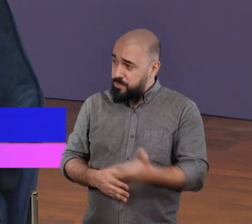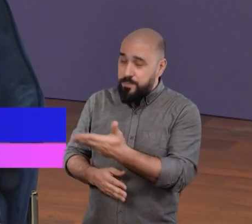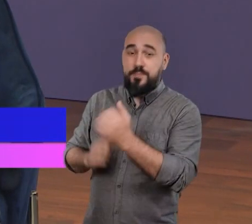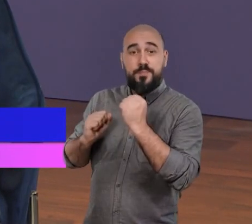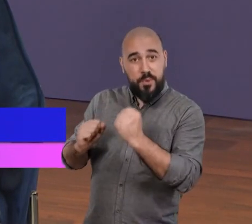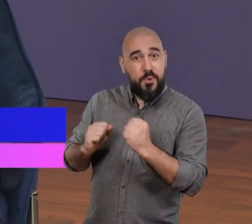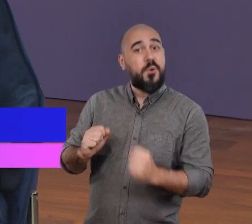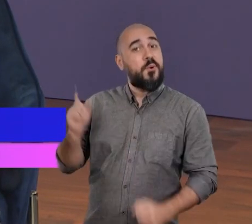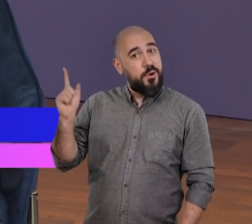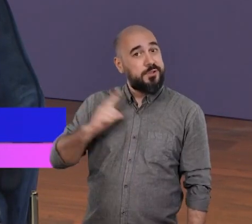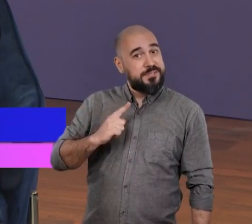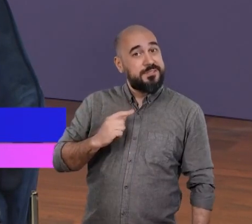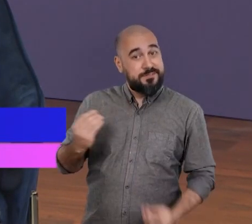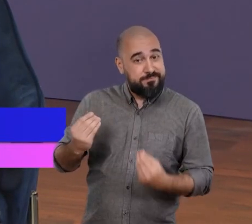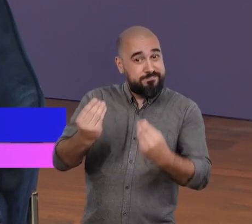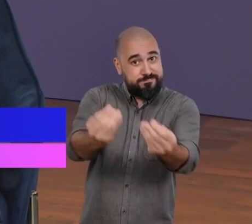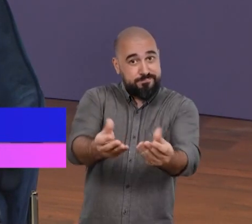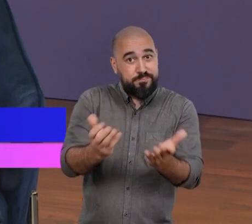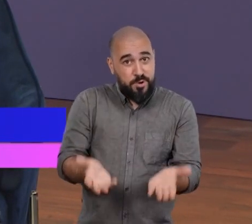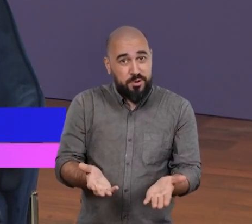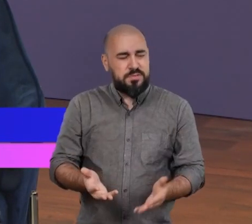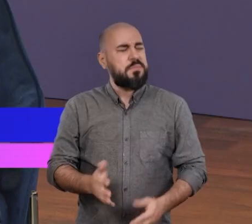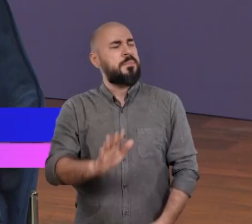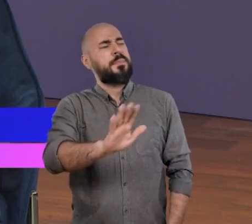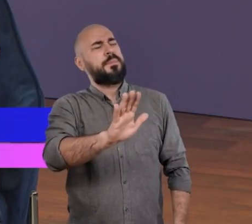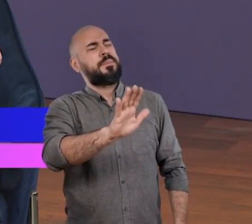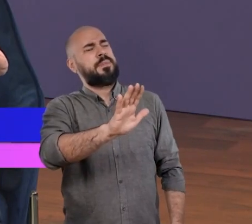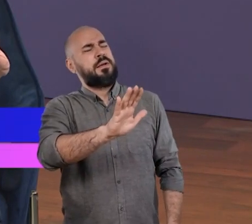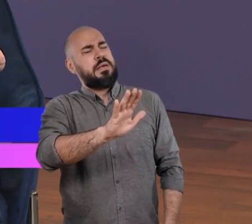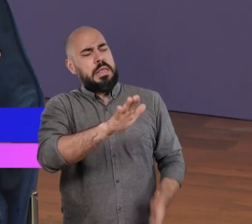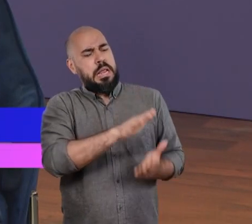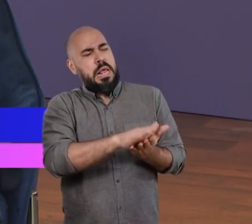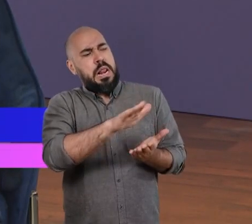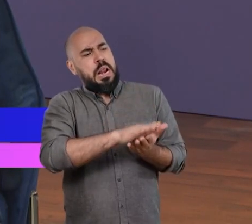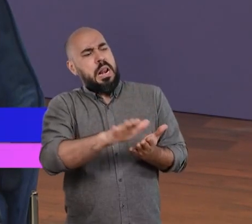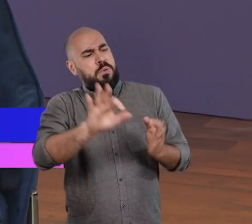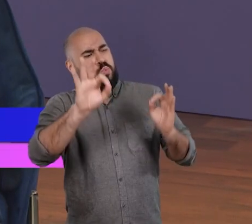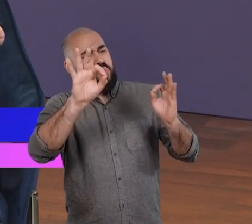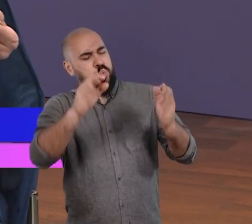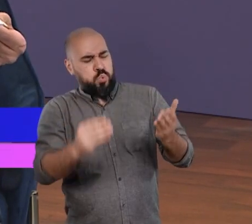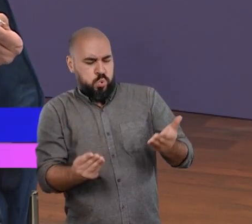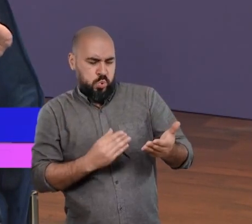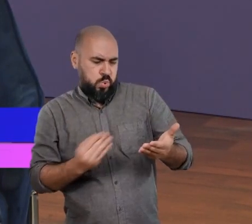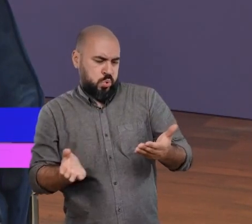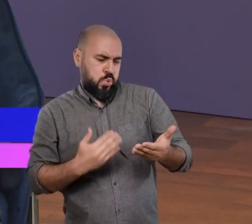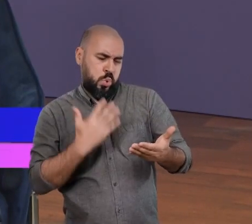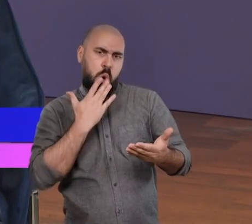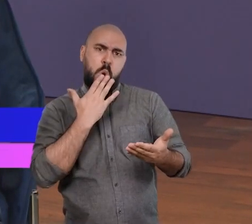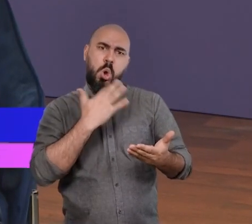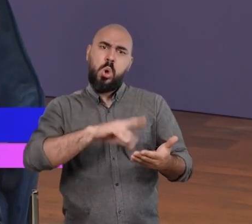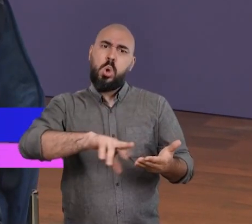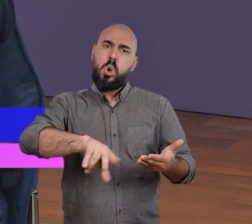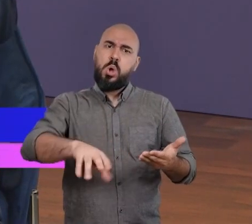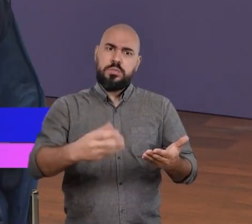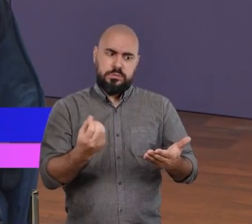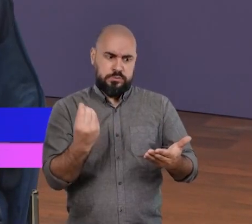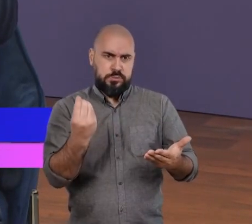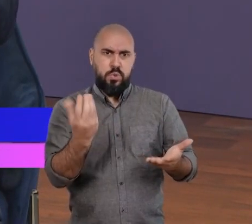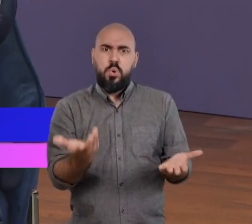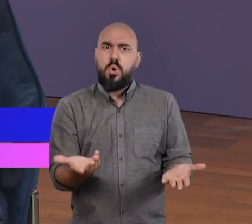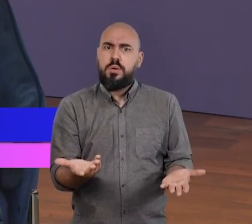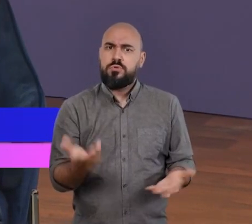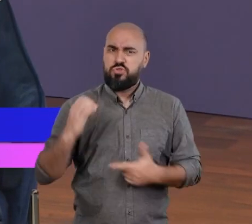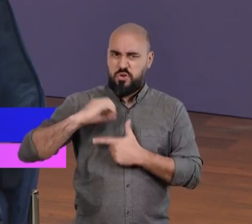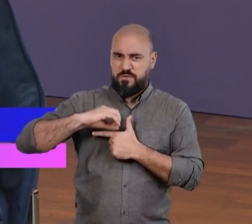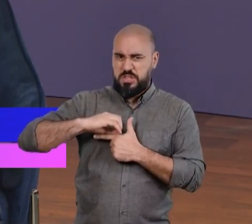revista bonita essa daí, colorida, muito bem impressa, páginas bem feitas. Como é que a